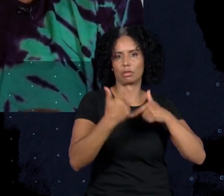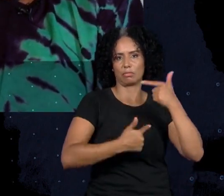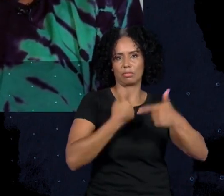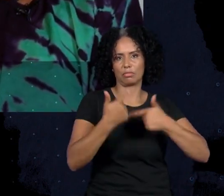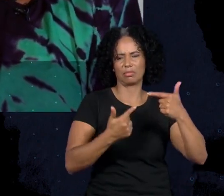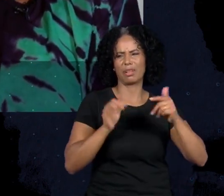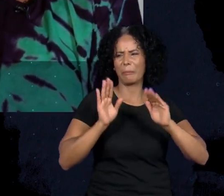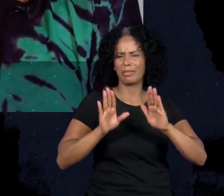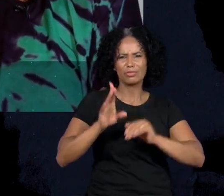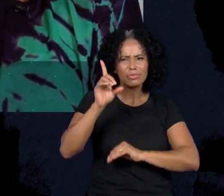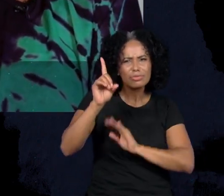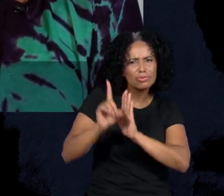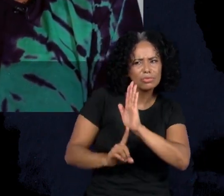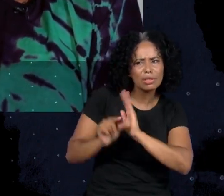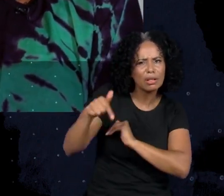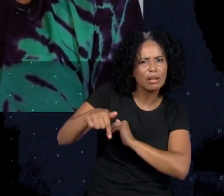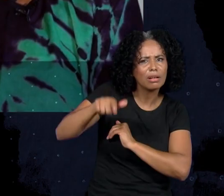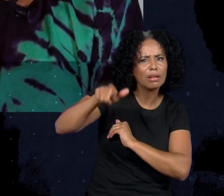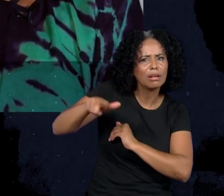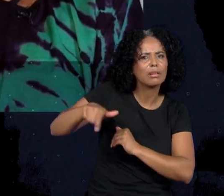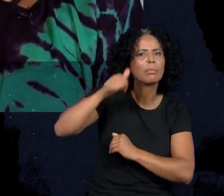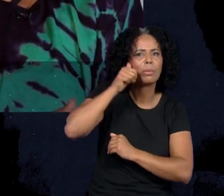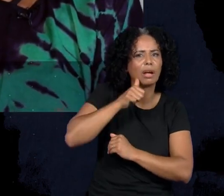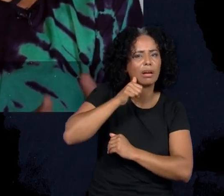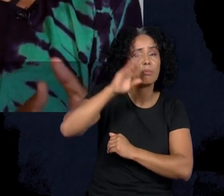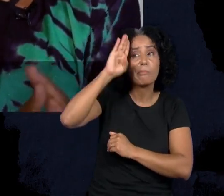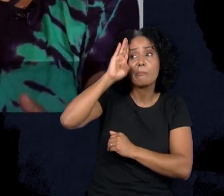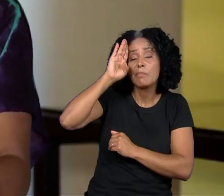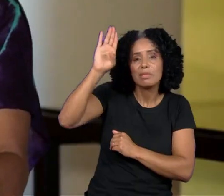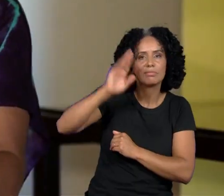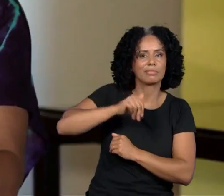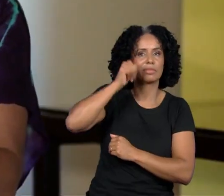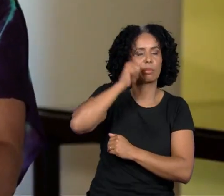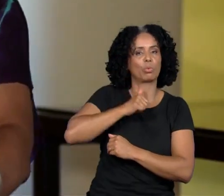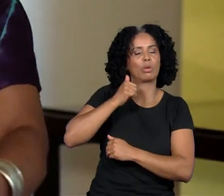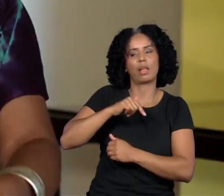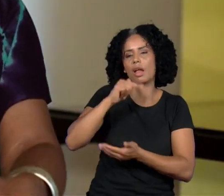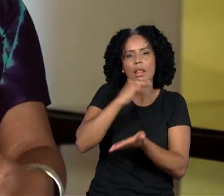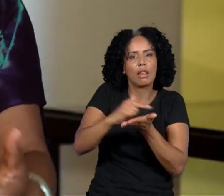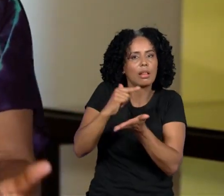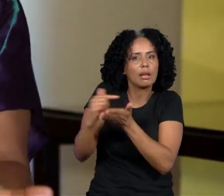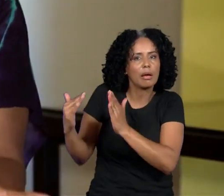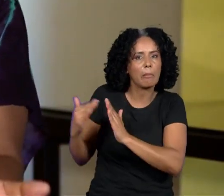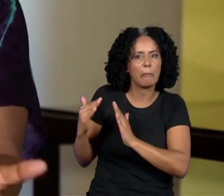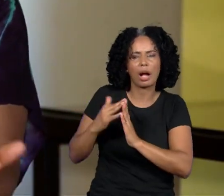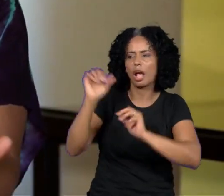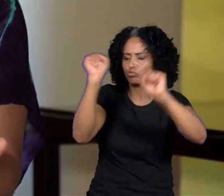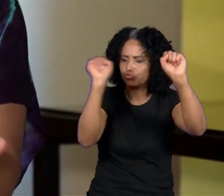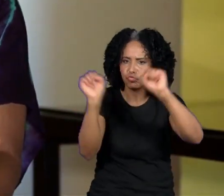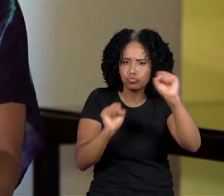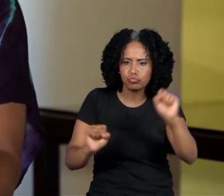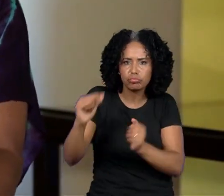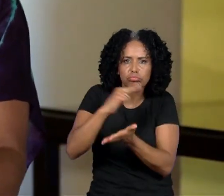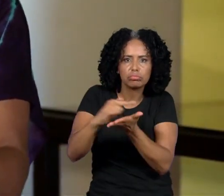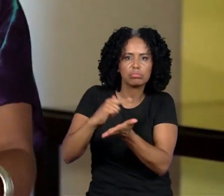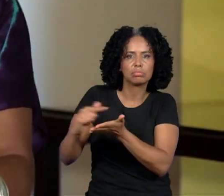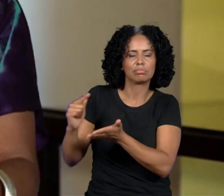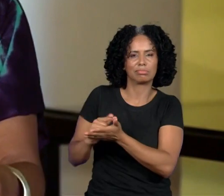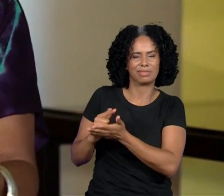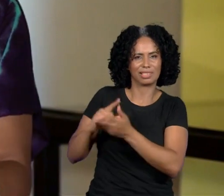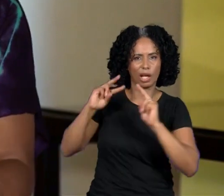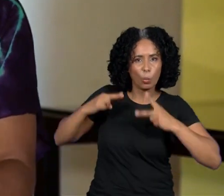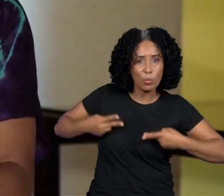as mulheres, principalmente as mulheres que estavam no serviço doméstico, elas nunca foram reconhecidas.